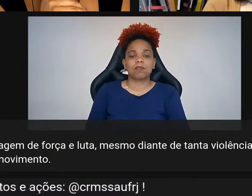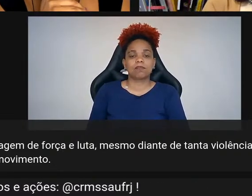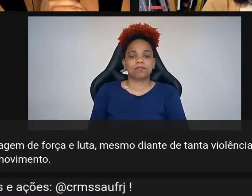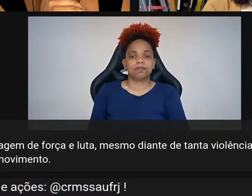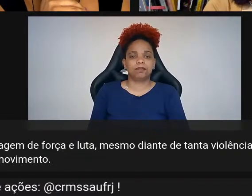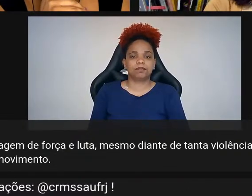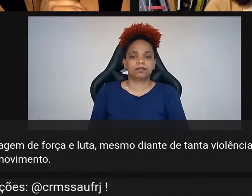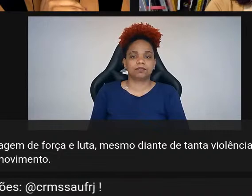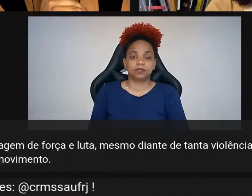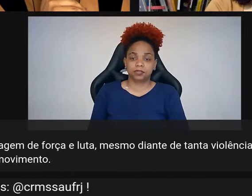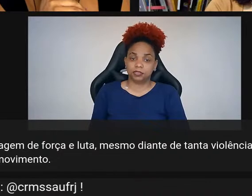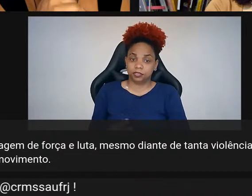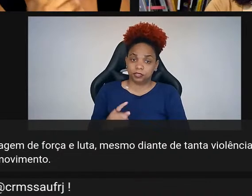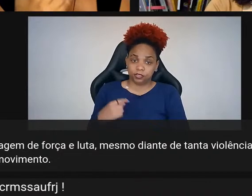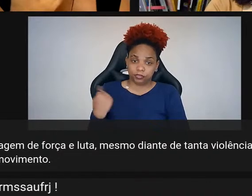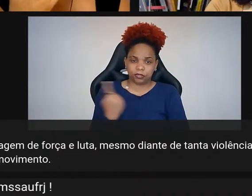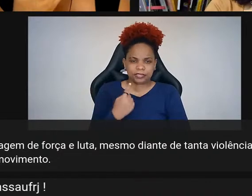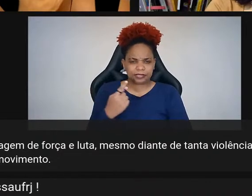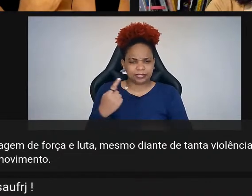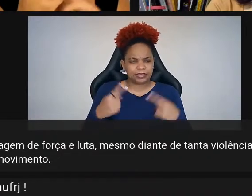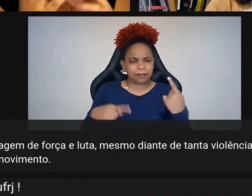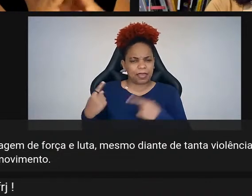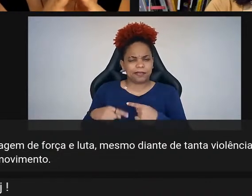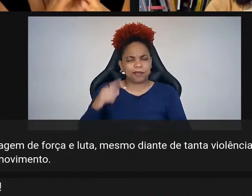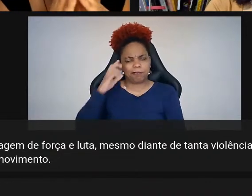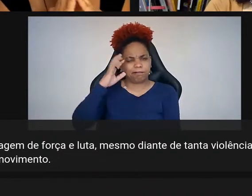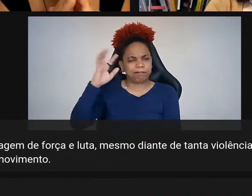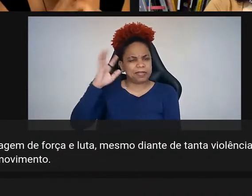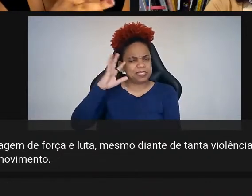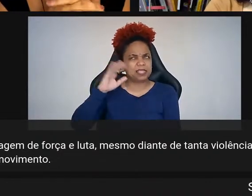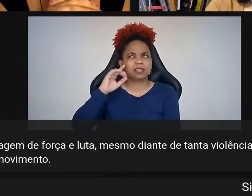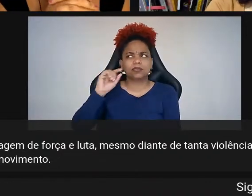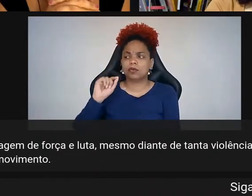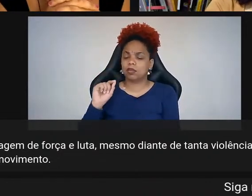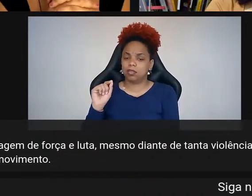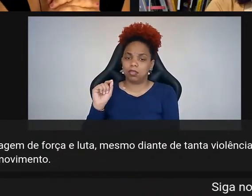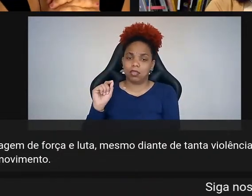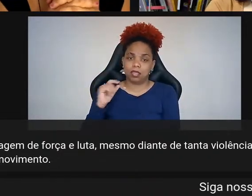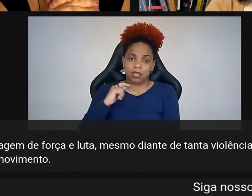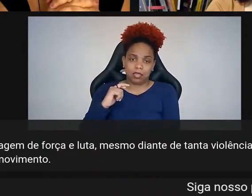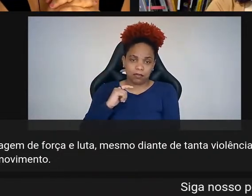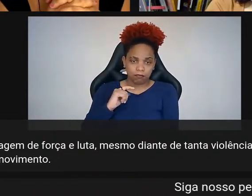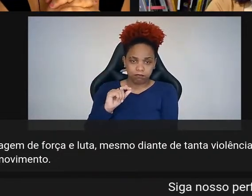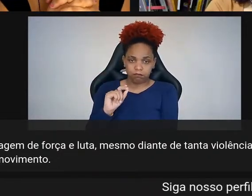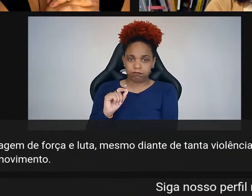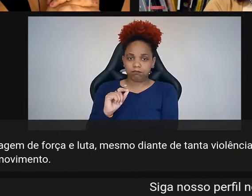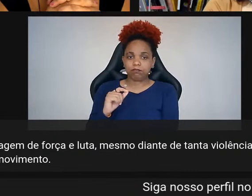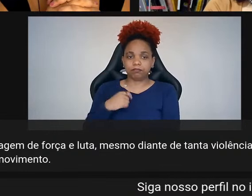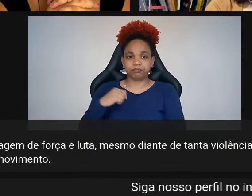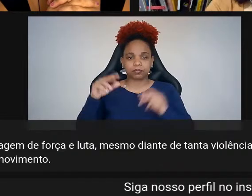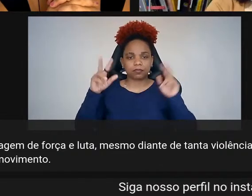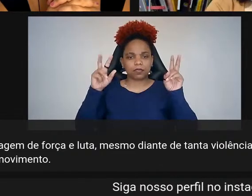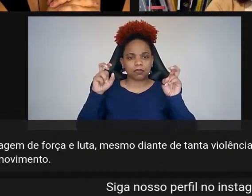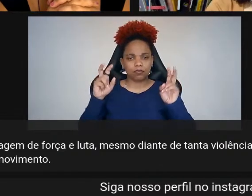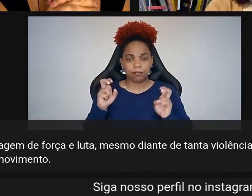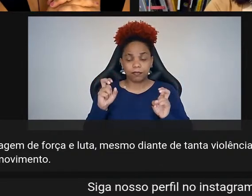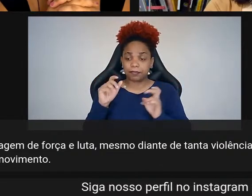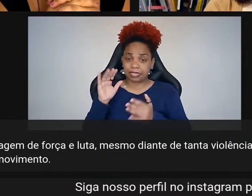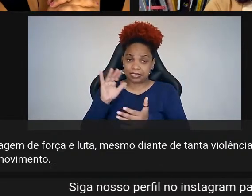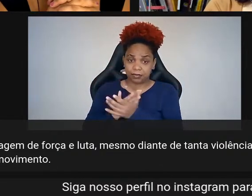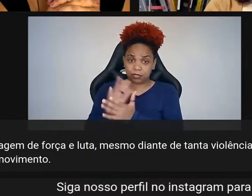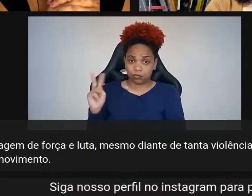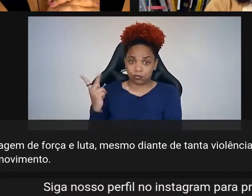para o nosso debate aqui, eu vi assim, um histórico, né, sobre essa questão do casamento